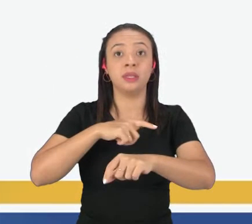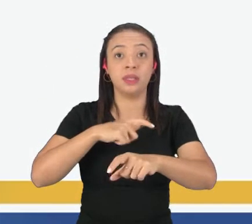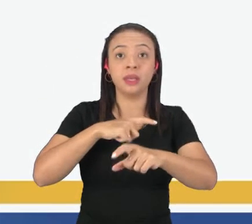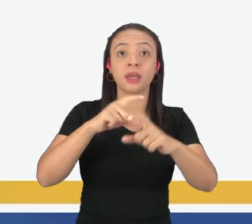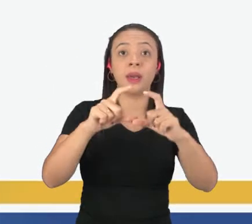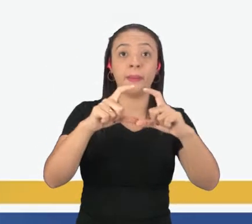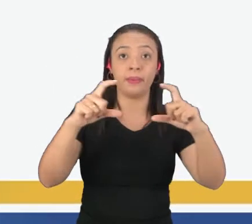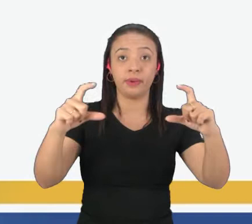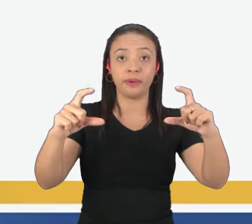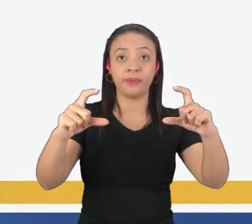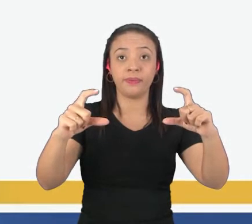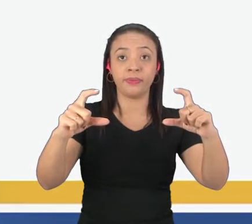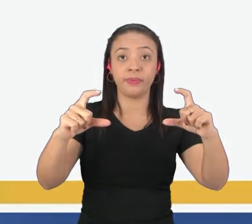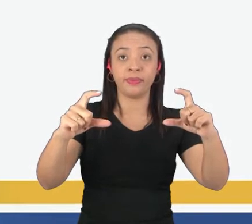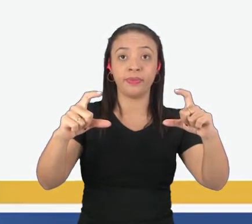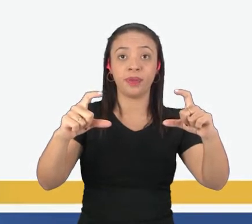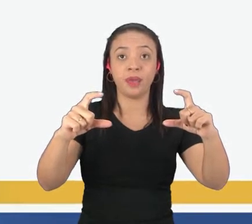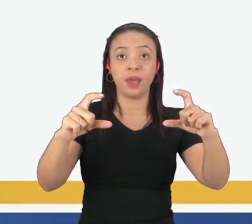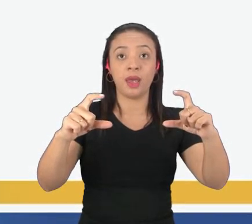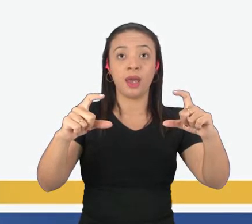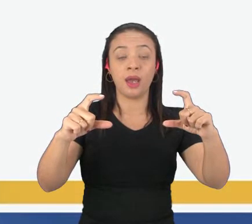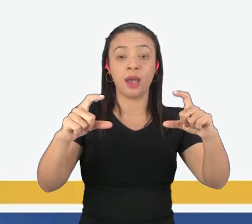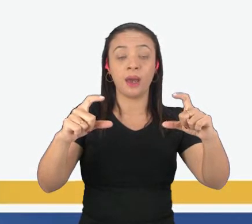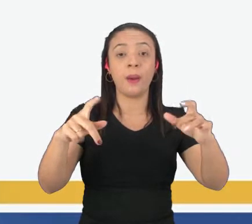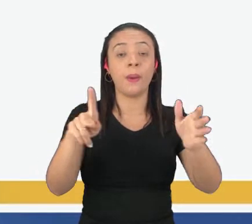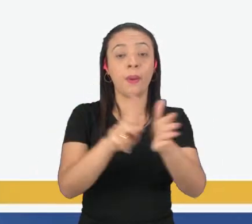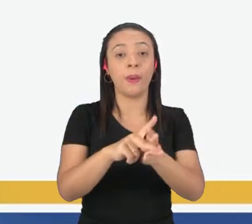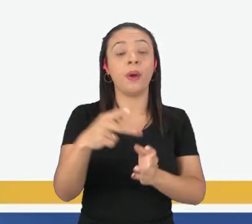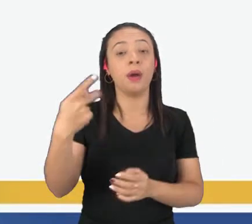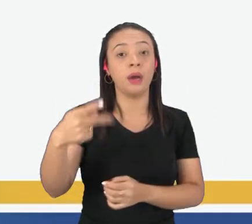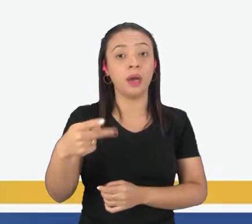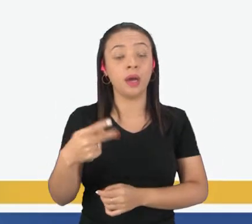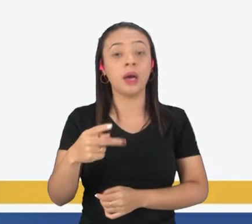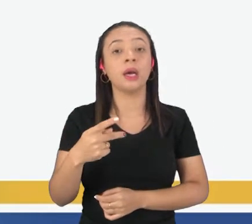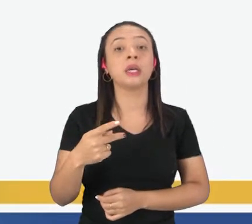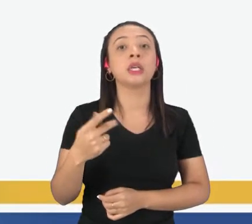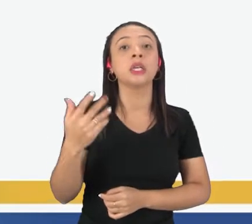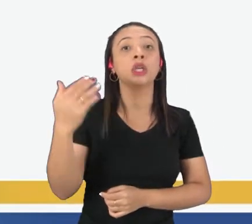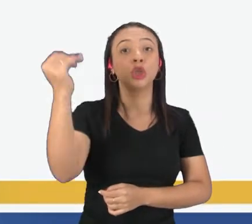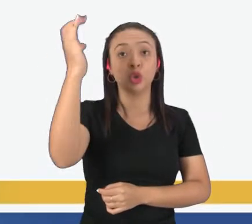da Constituição. A República Federativa do Brasil